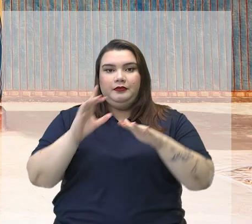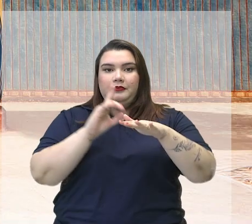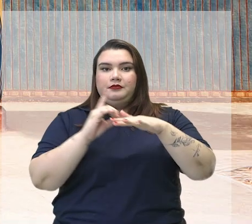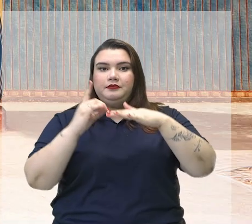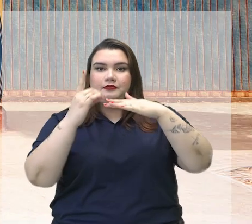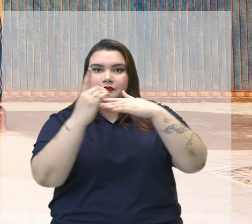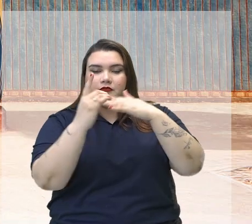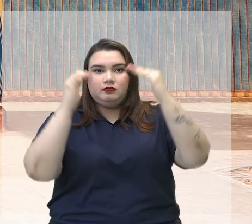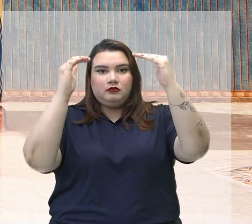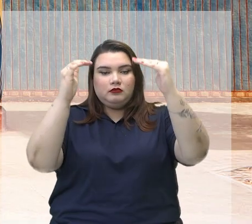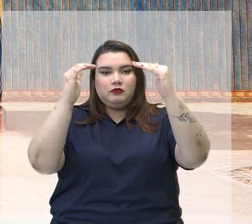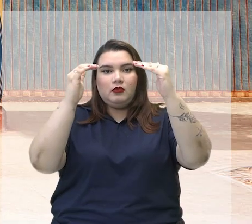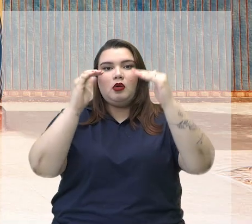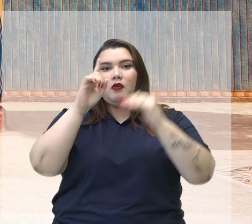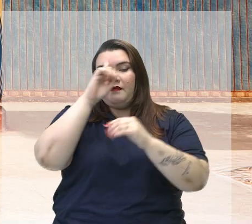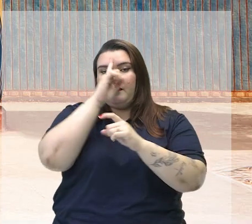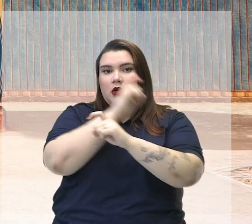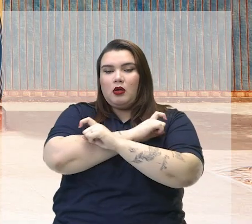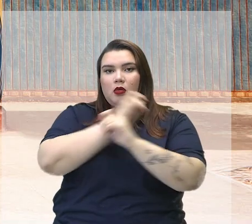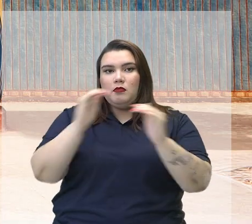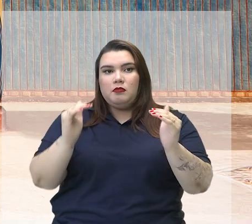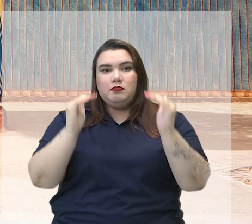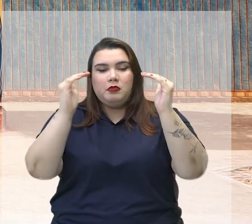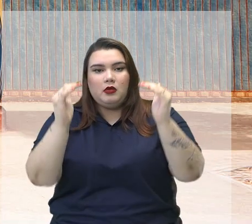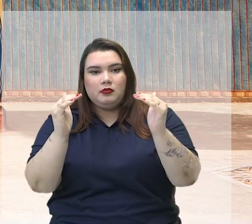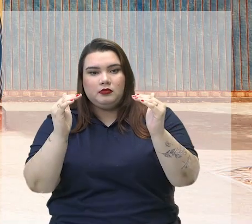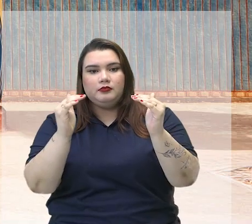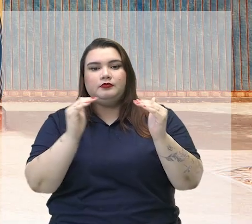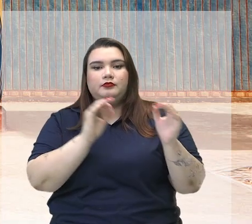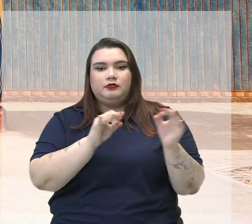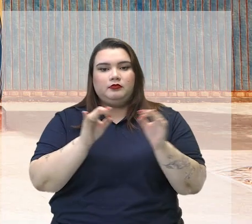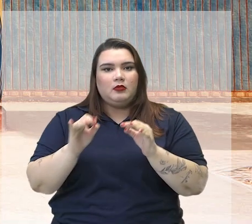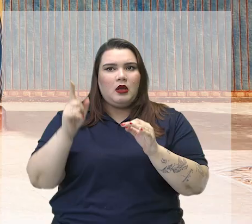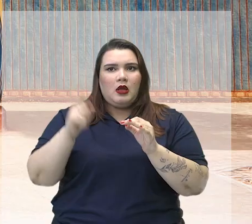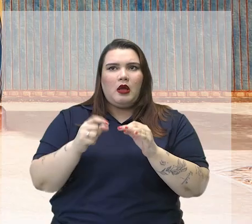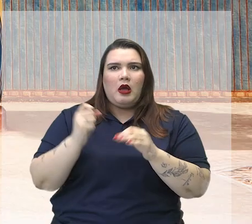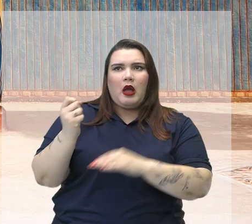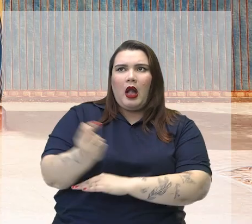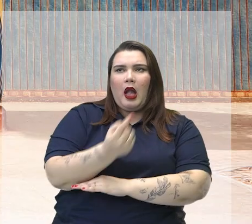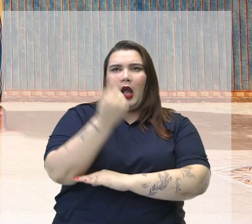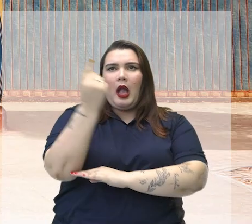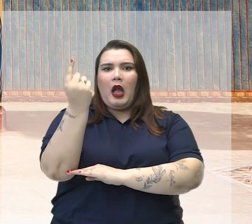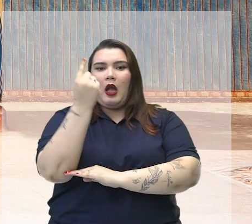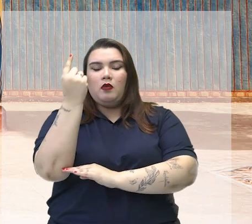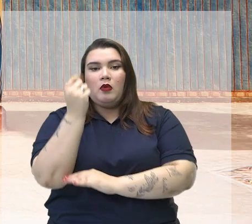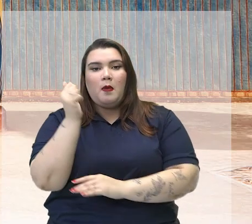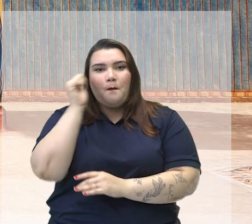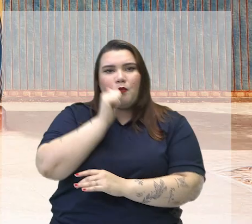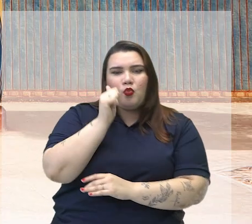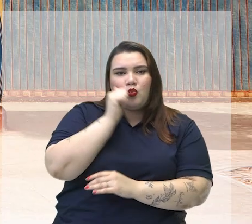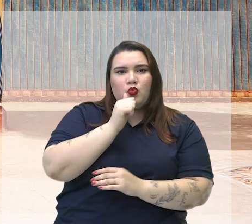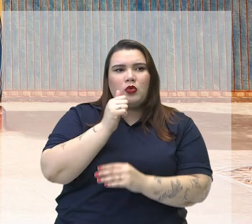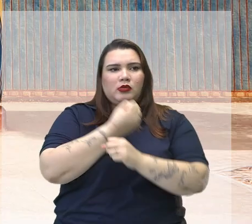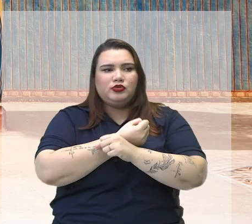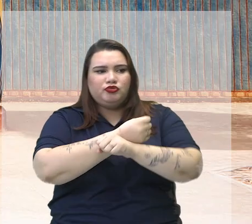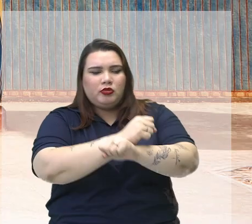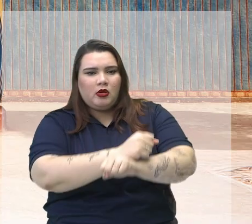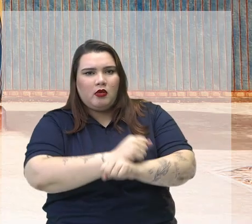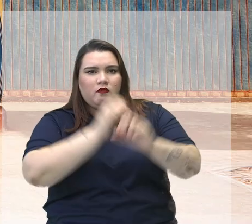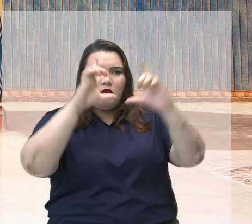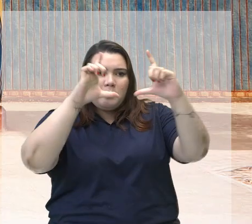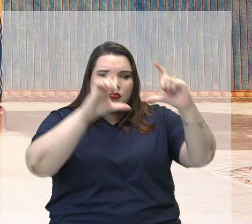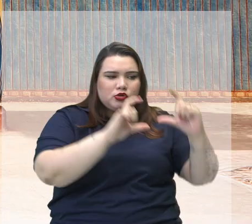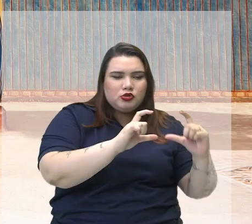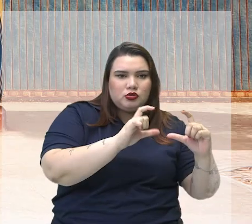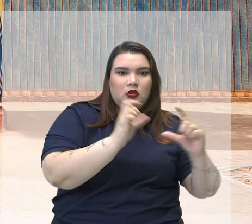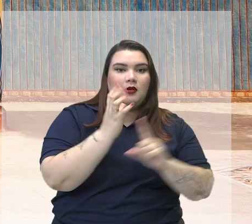os faraós eram sempre retratados maiores, e as figuras, as mulheres e os escravos eram retratados bem